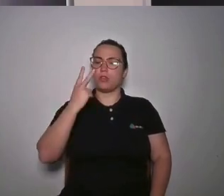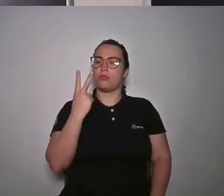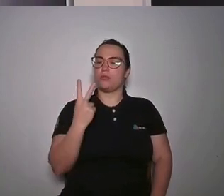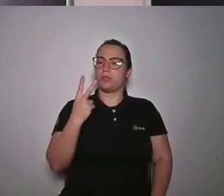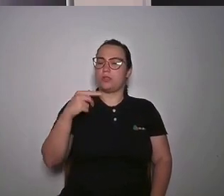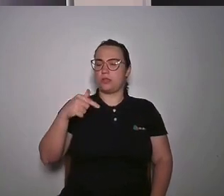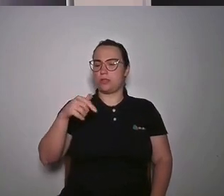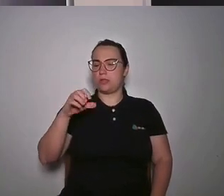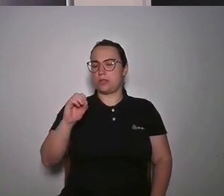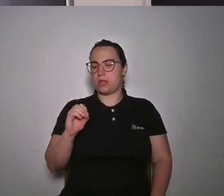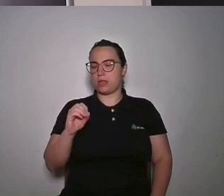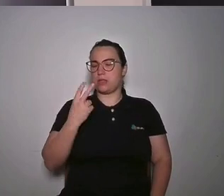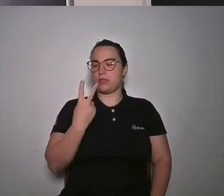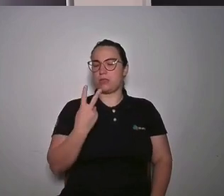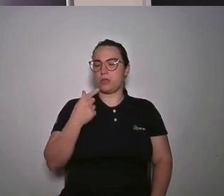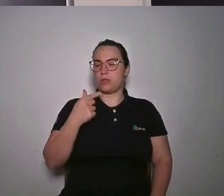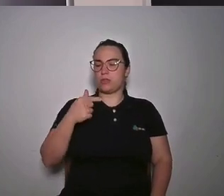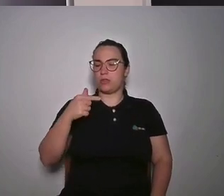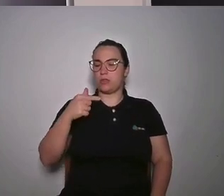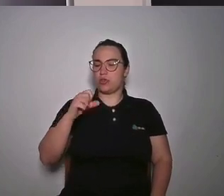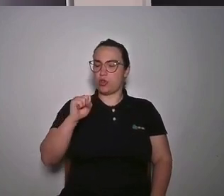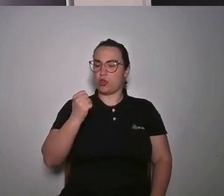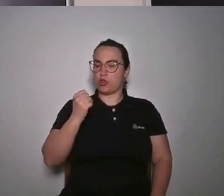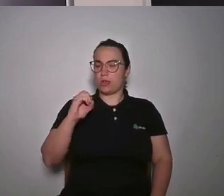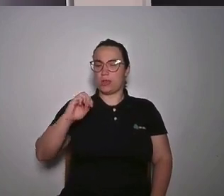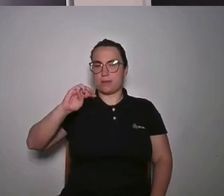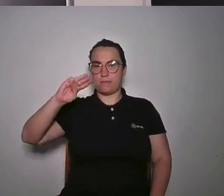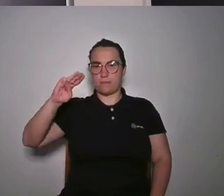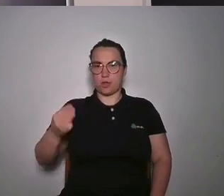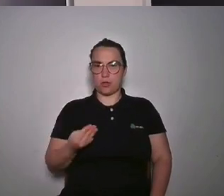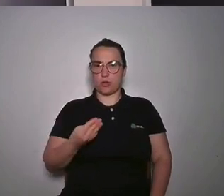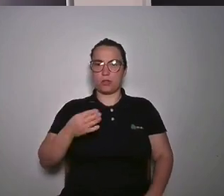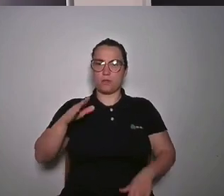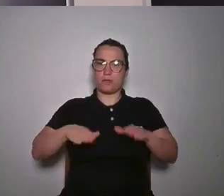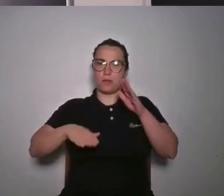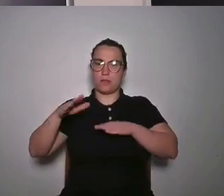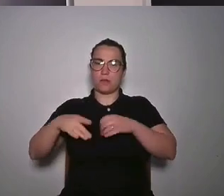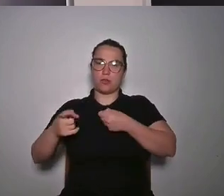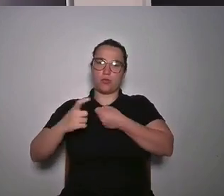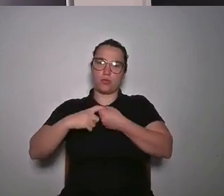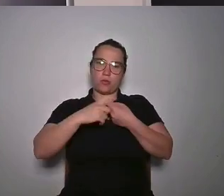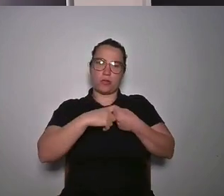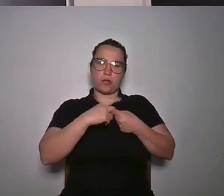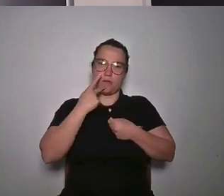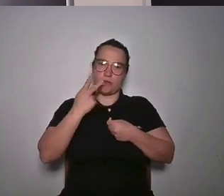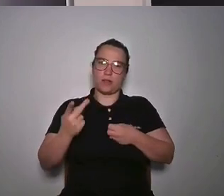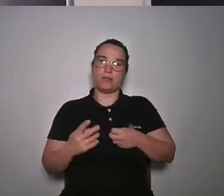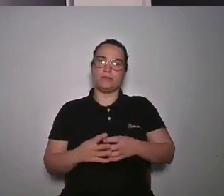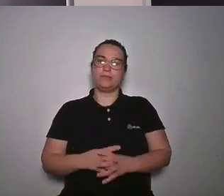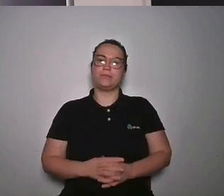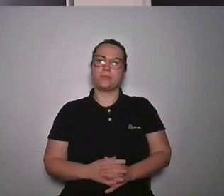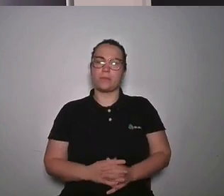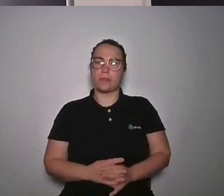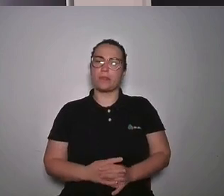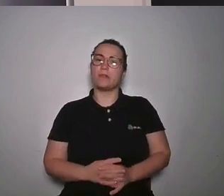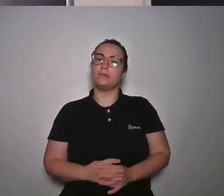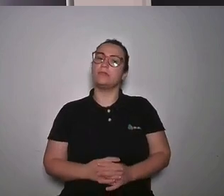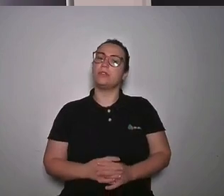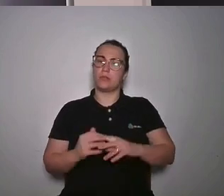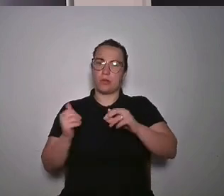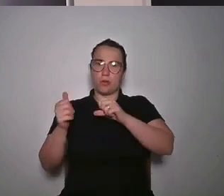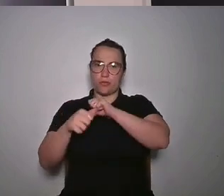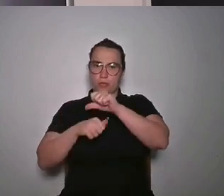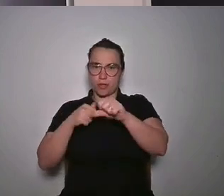270, 280 milhões, que, dependendo dos convênios que vier. Então, altera-se a receita